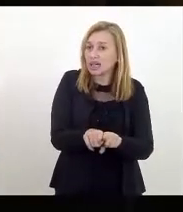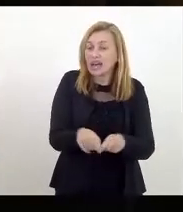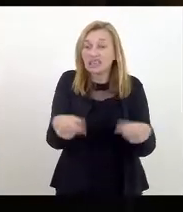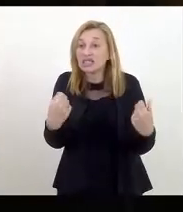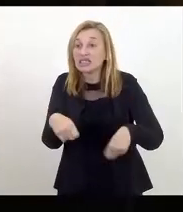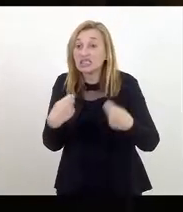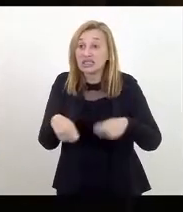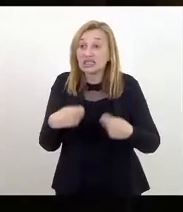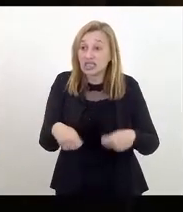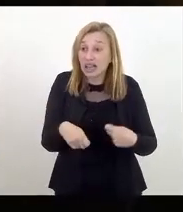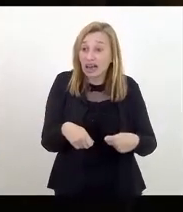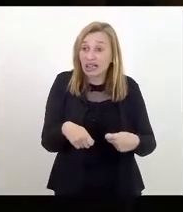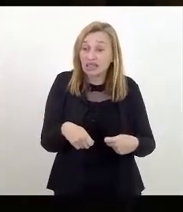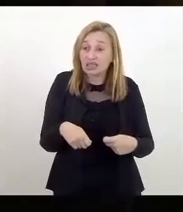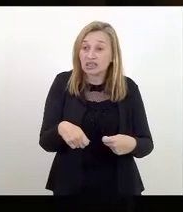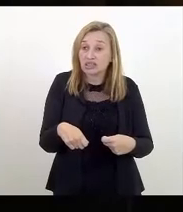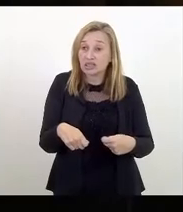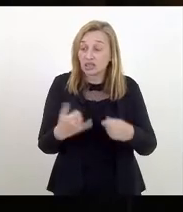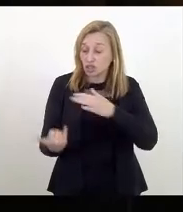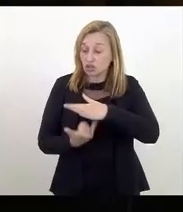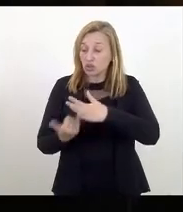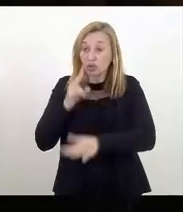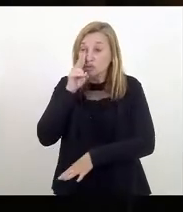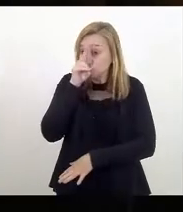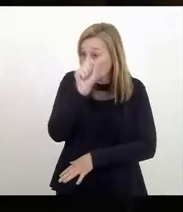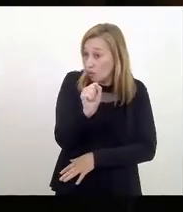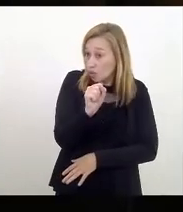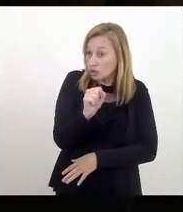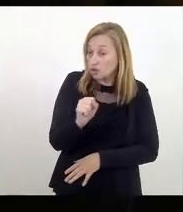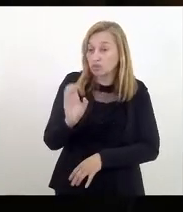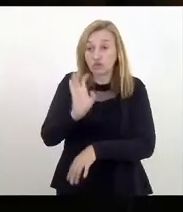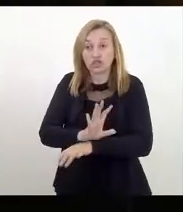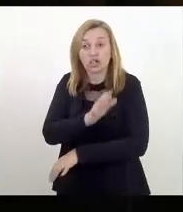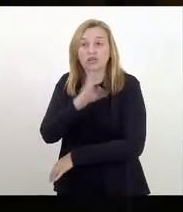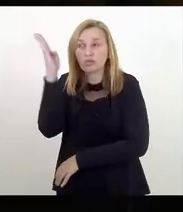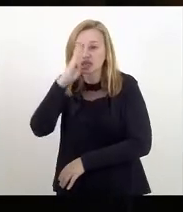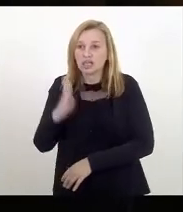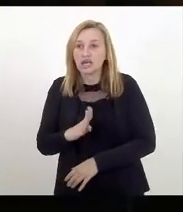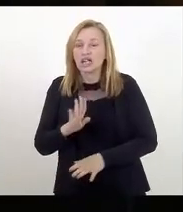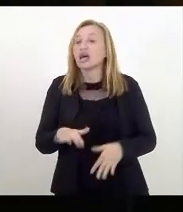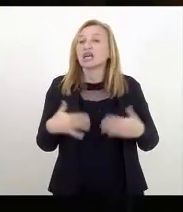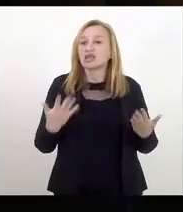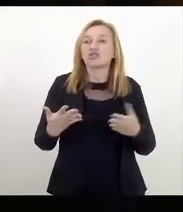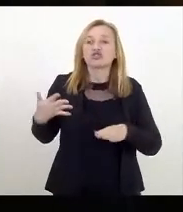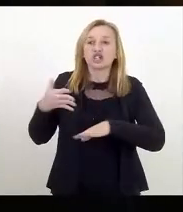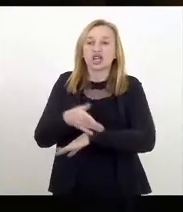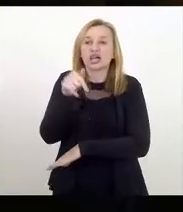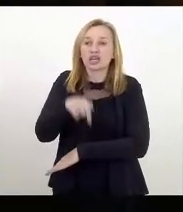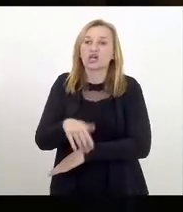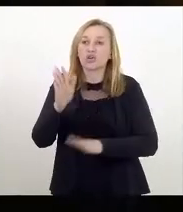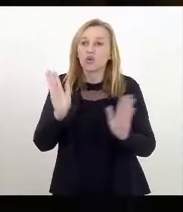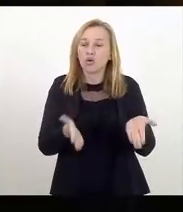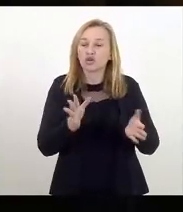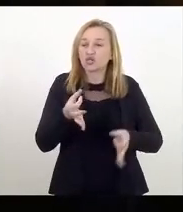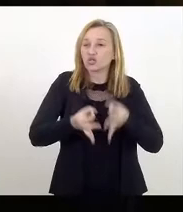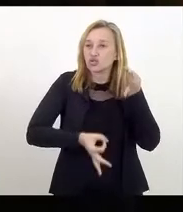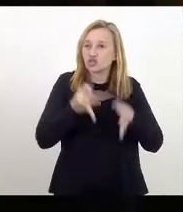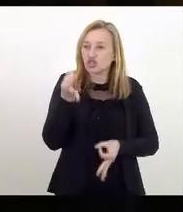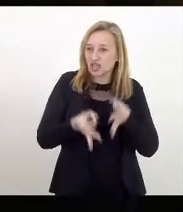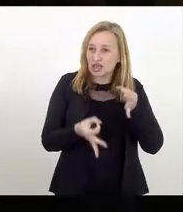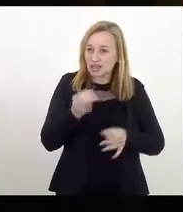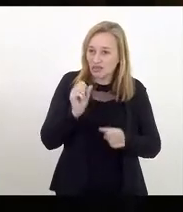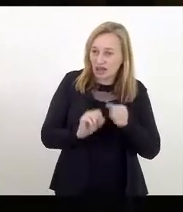necessidade da gente ter instituições fortes no Estado brasileiro. Então, chegar aqui hoje, fazer justiça,